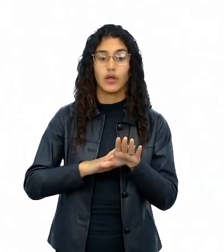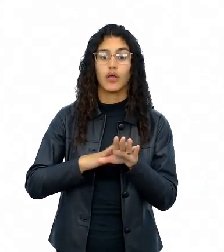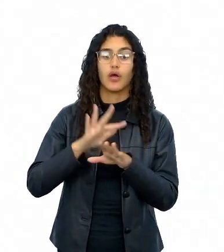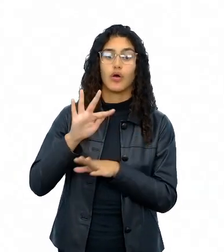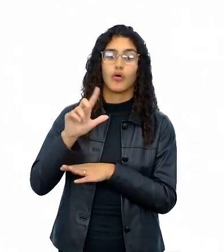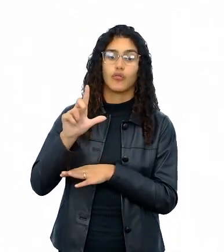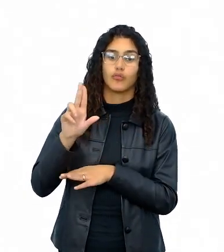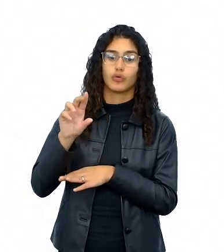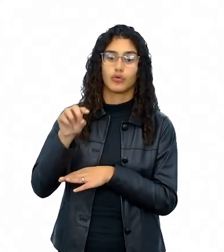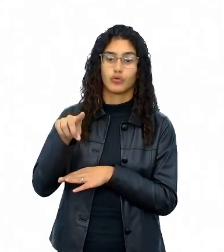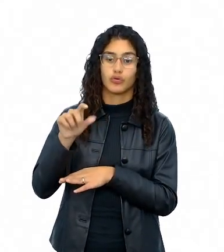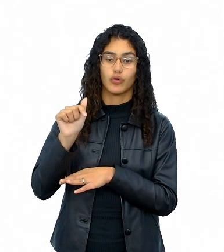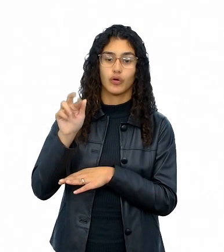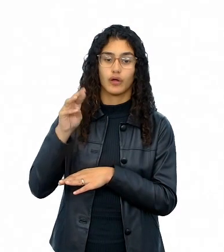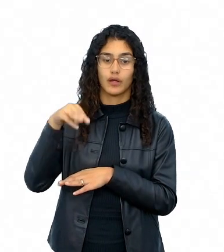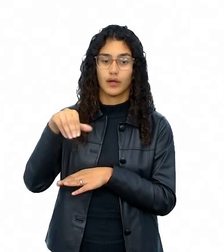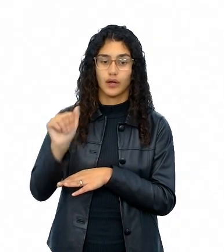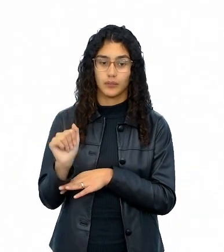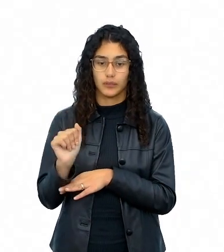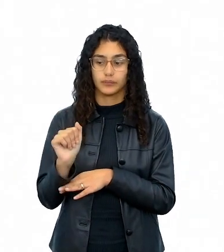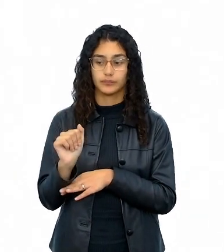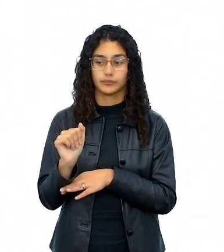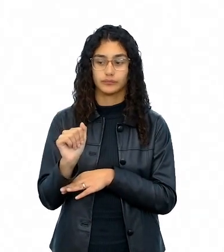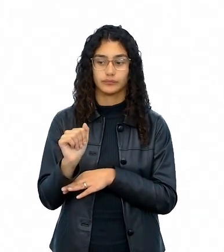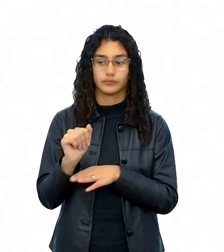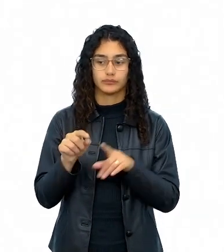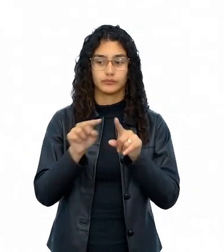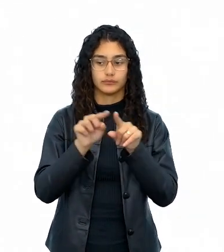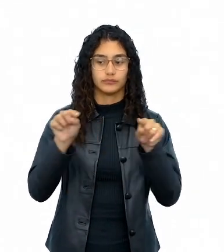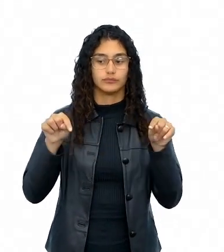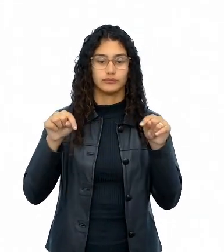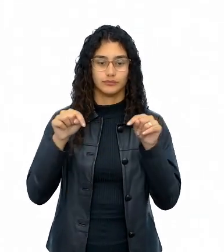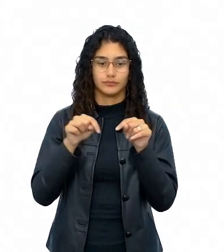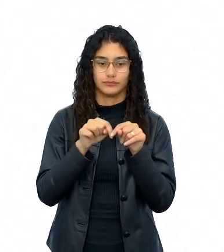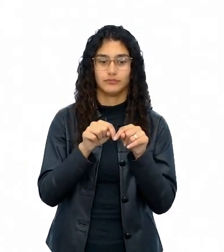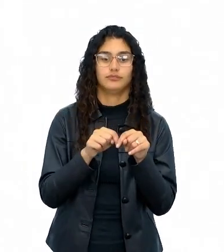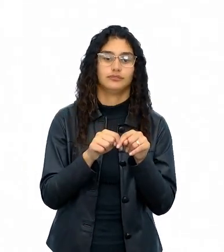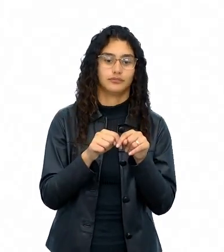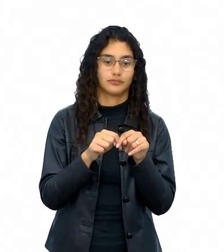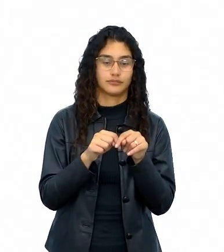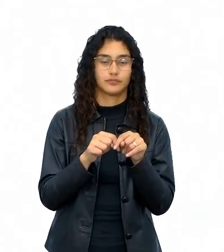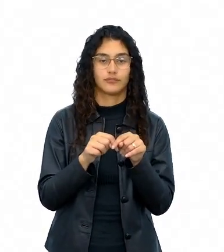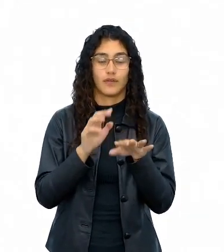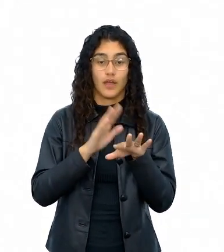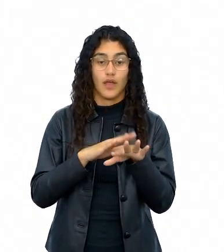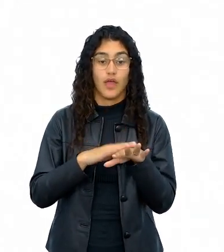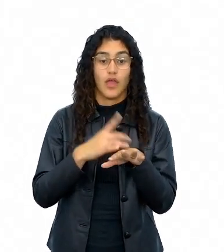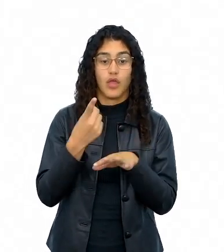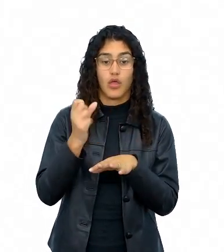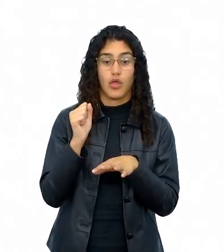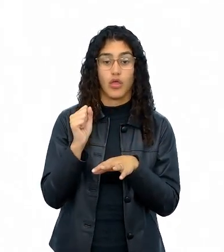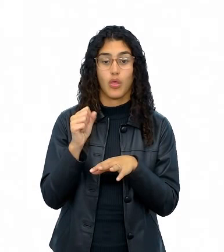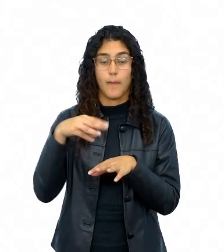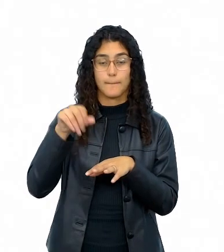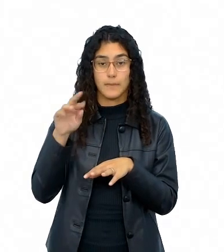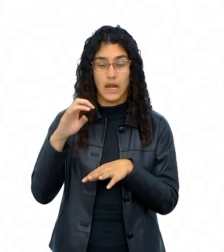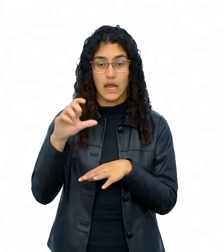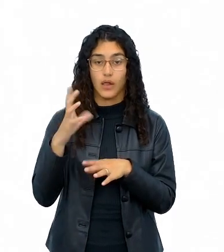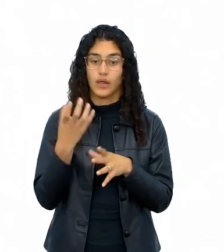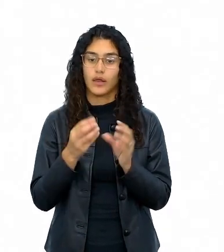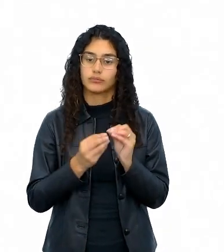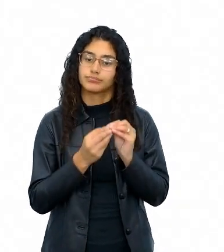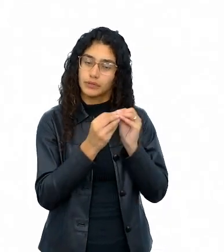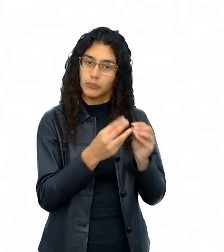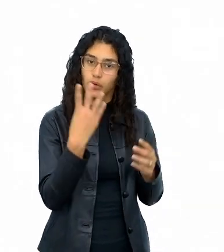fluxograma, tá? Então, uma caixa de bombons contém 18 bombons. Marcelo queria presentear seus 4